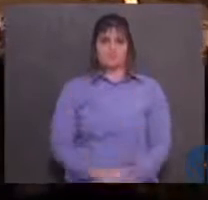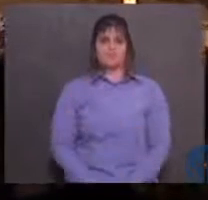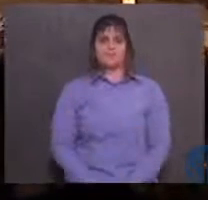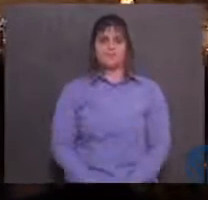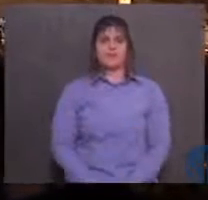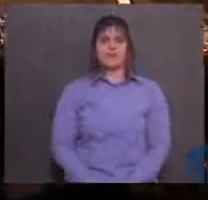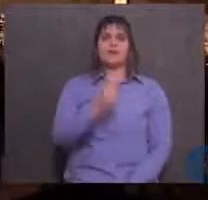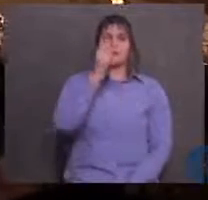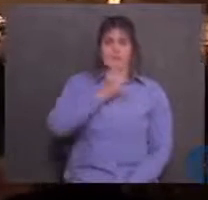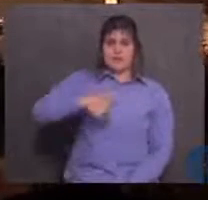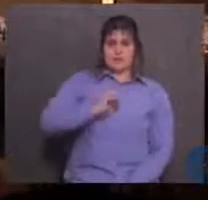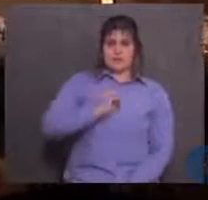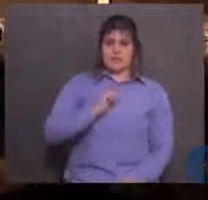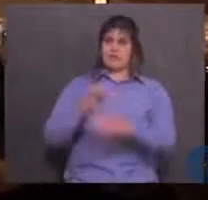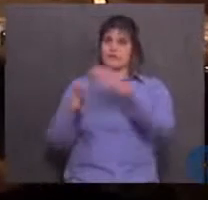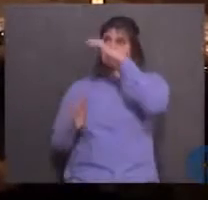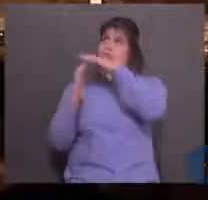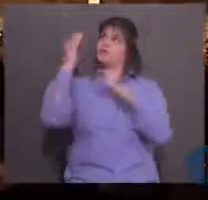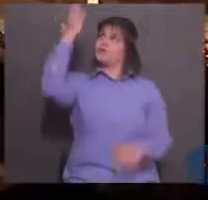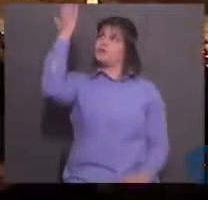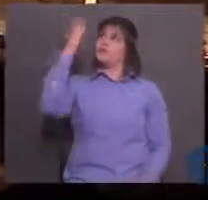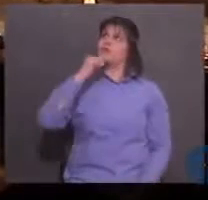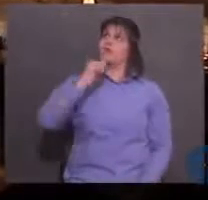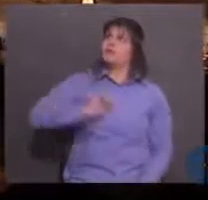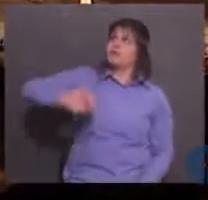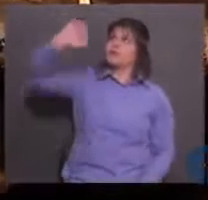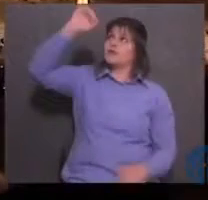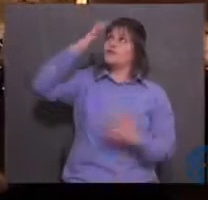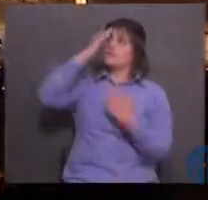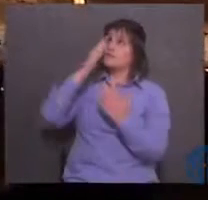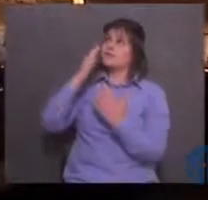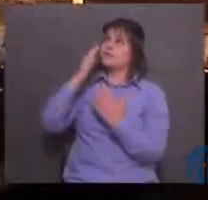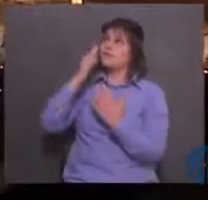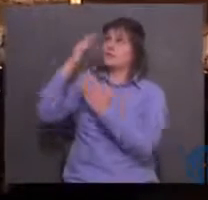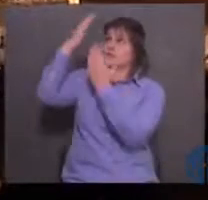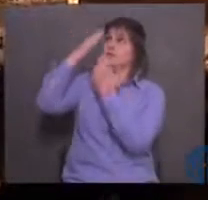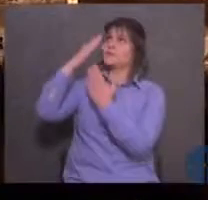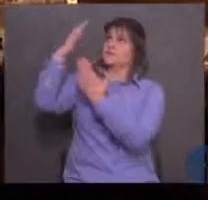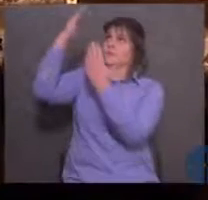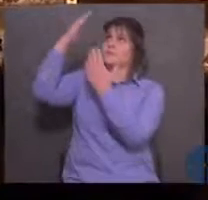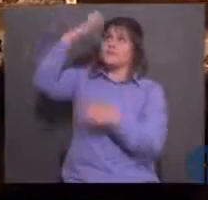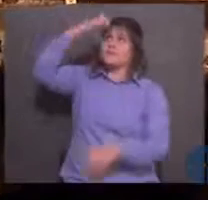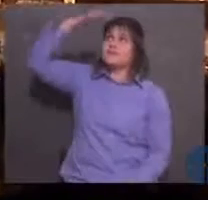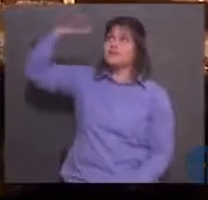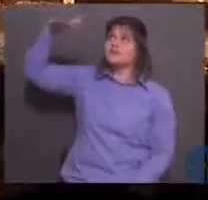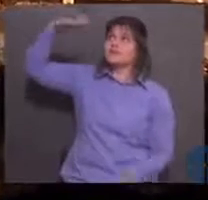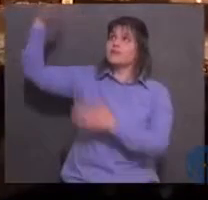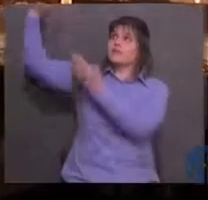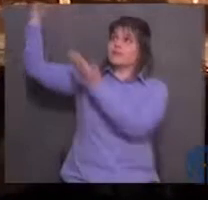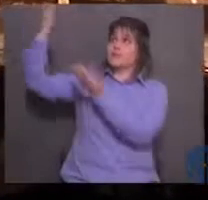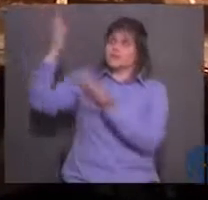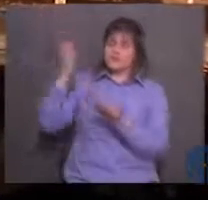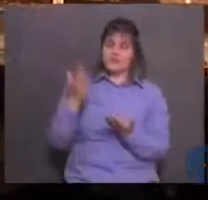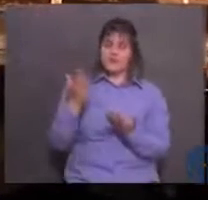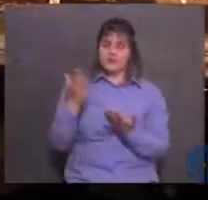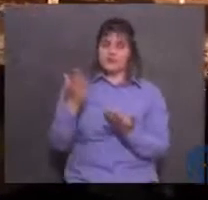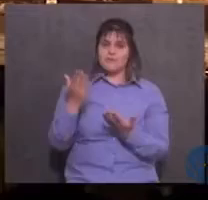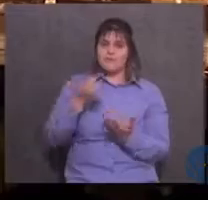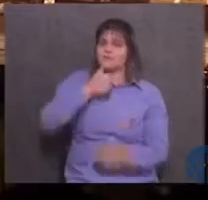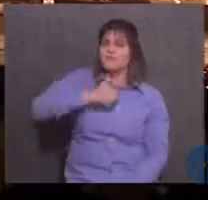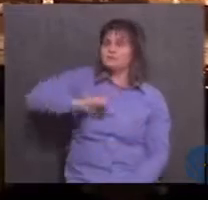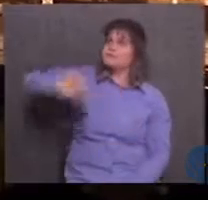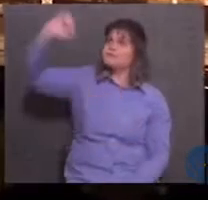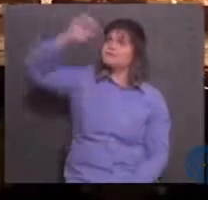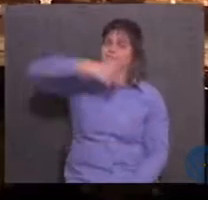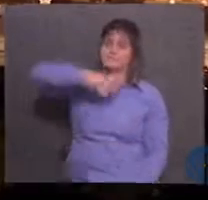Padre nuestro que estás en el cielo, santificado sea tu nombre. Venga a nosotros tu reino.